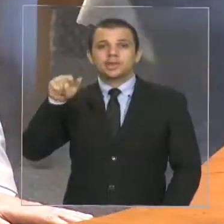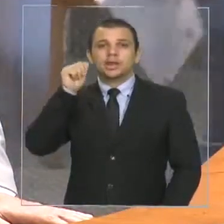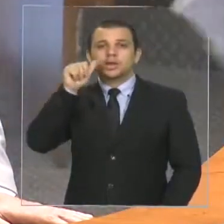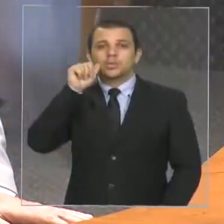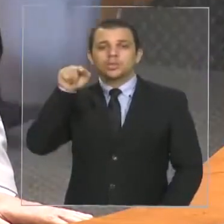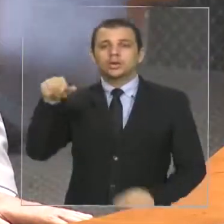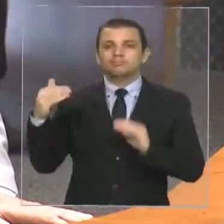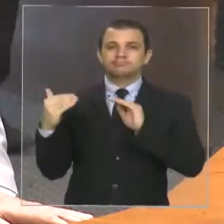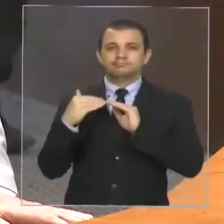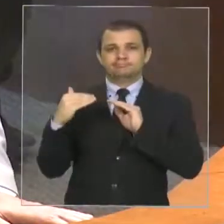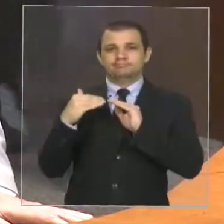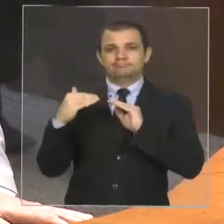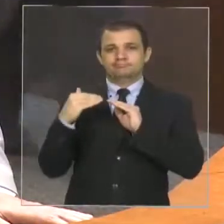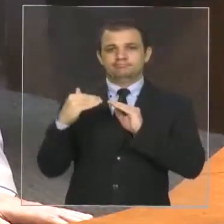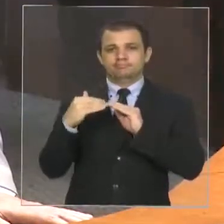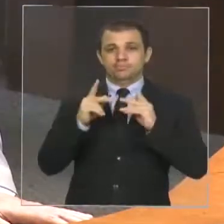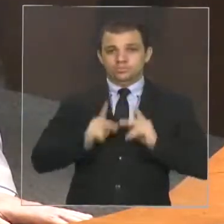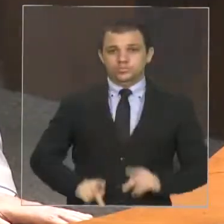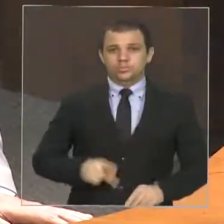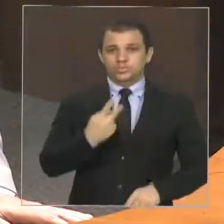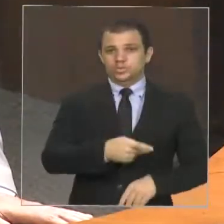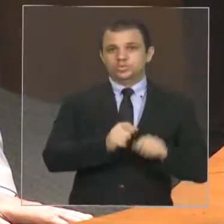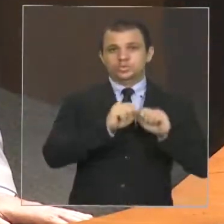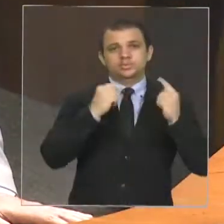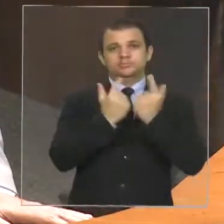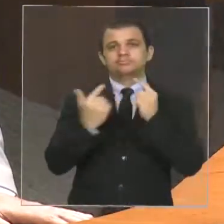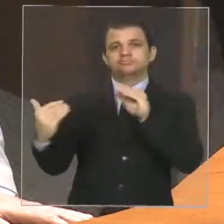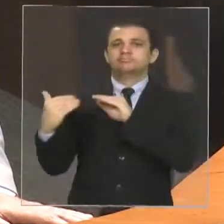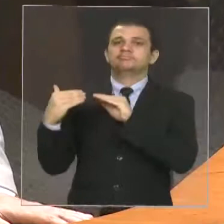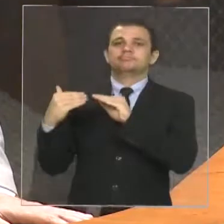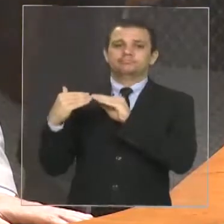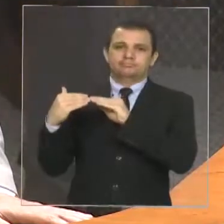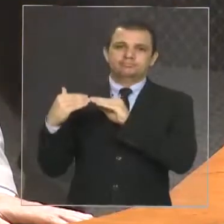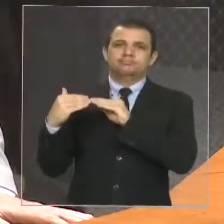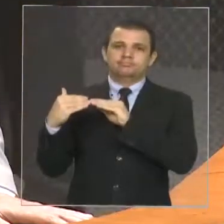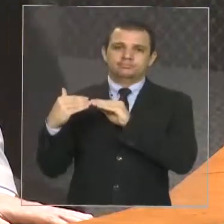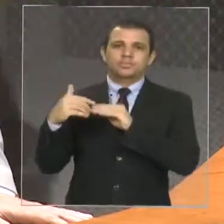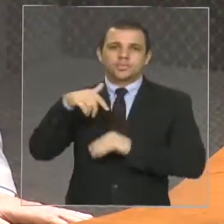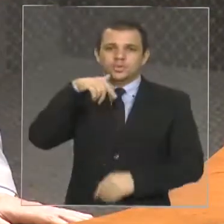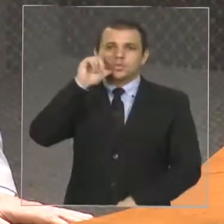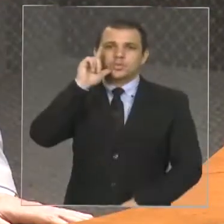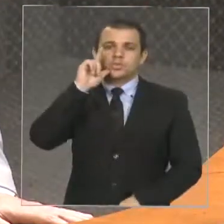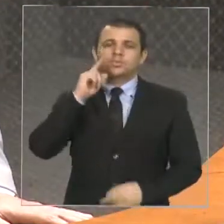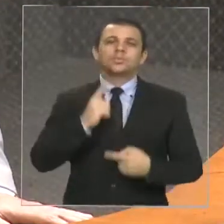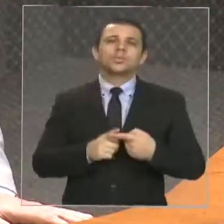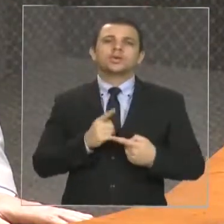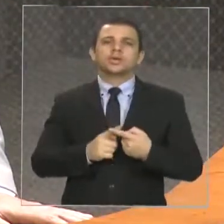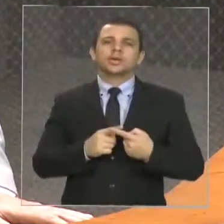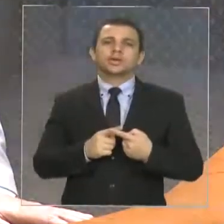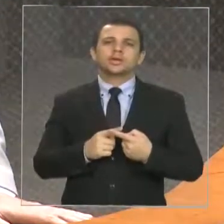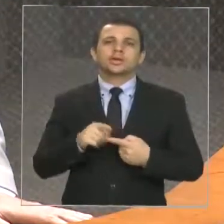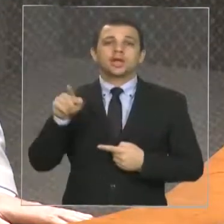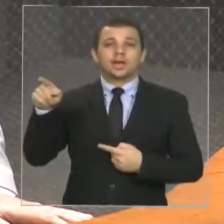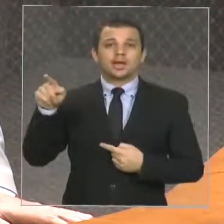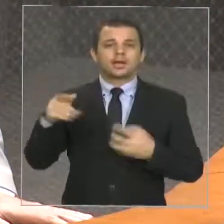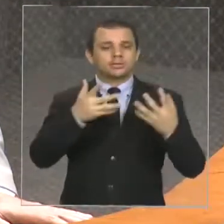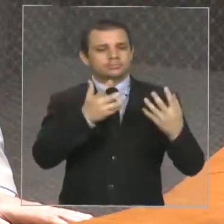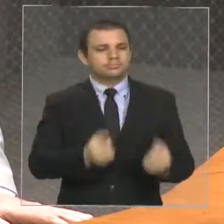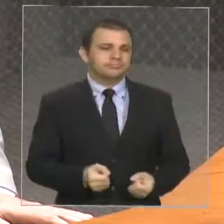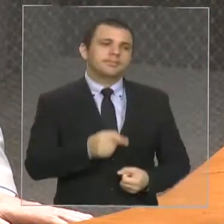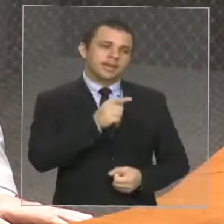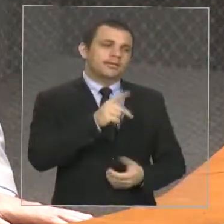corroborou com a posição dessa casa, com a nossa posição de ontem, que não é matéria